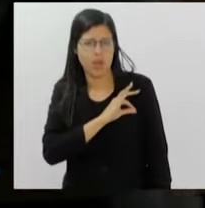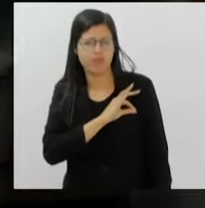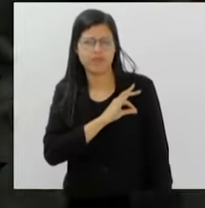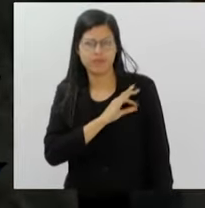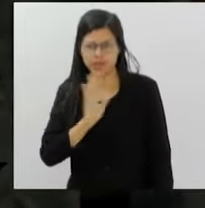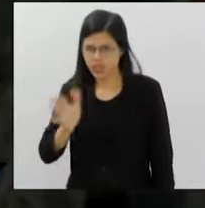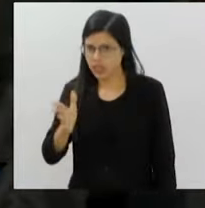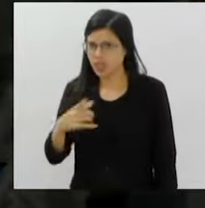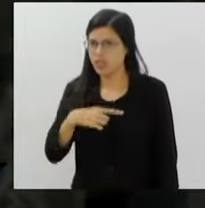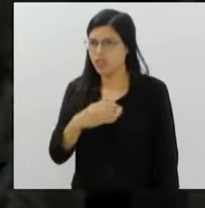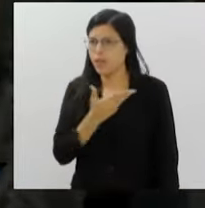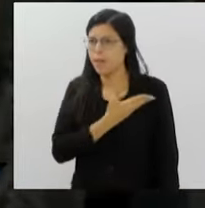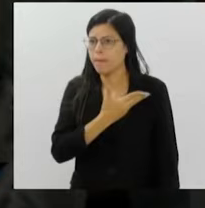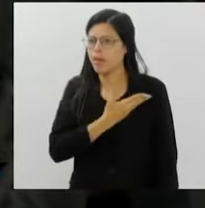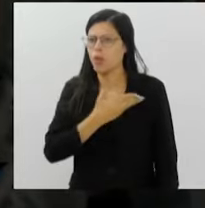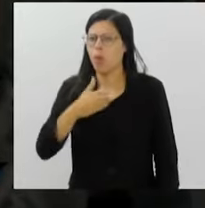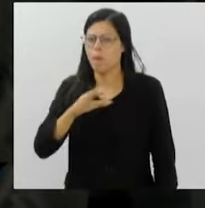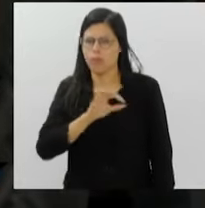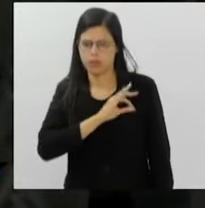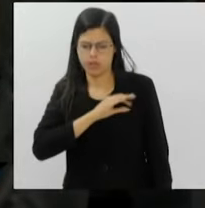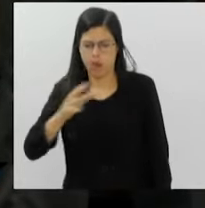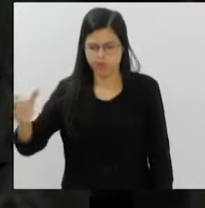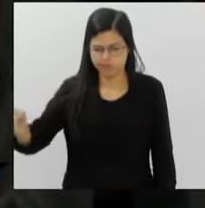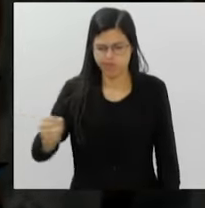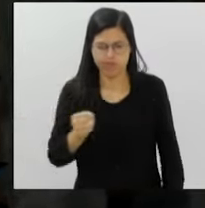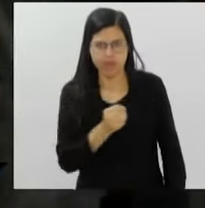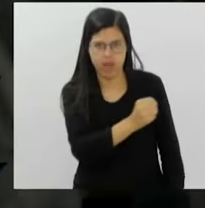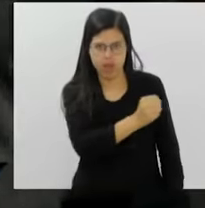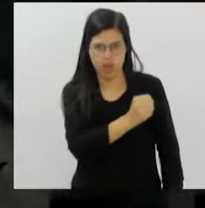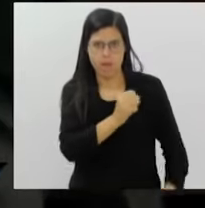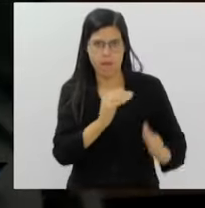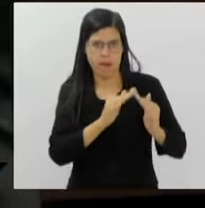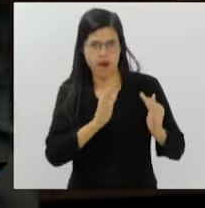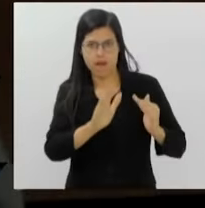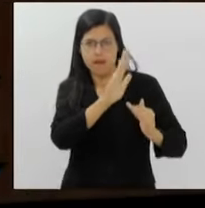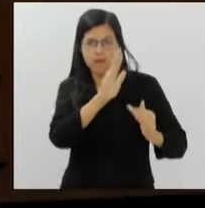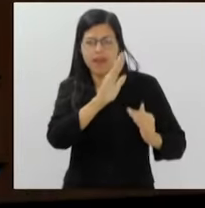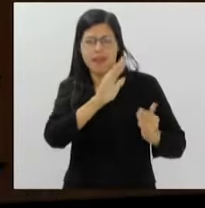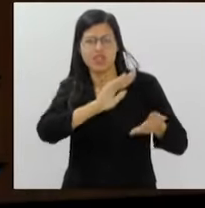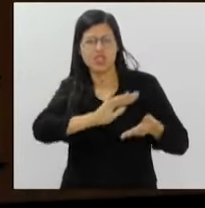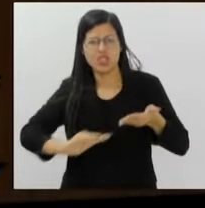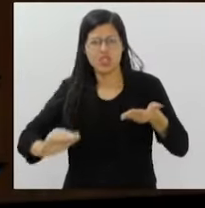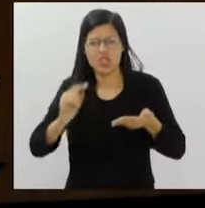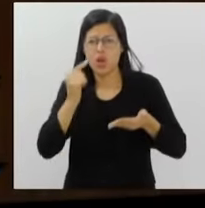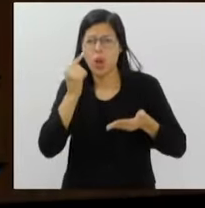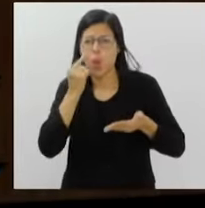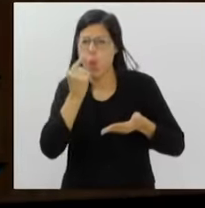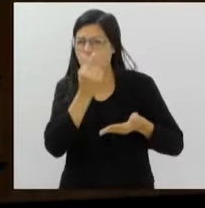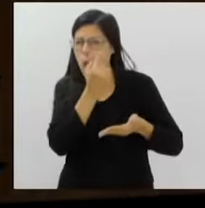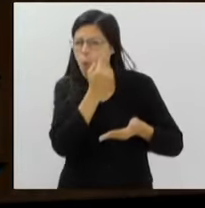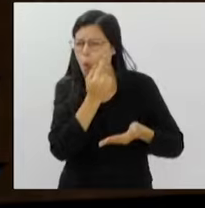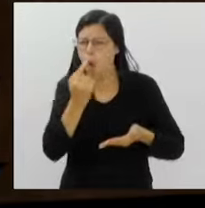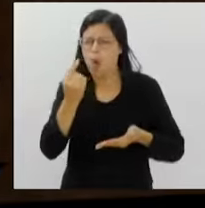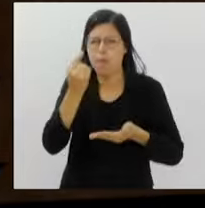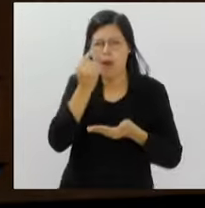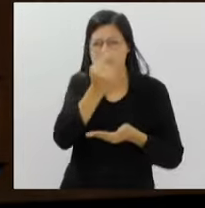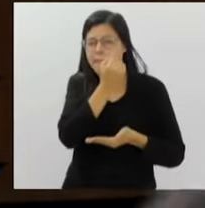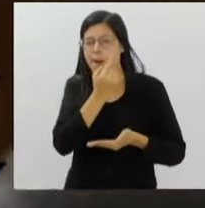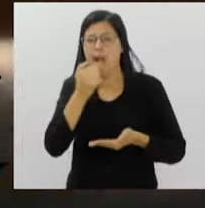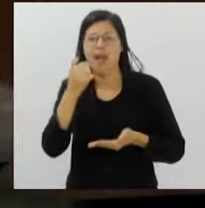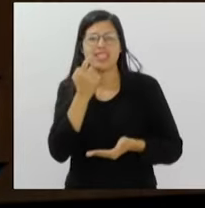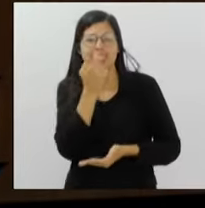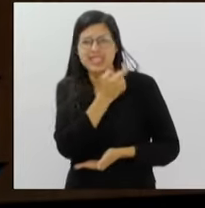colegas, leva para uma comunidade dessa, arranca o olho, arranca o dente, arranca a